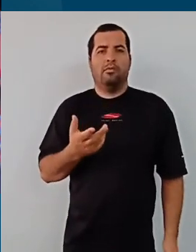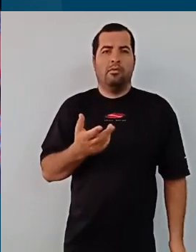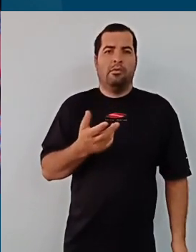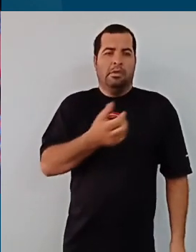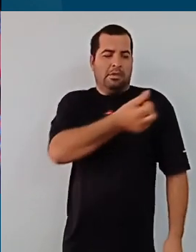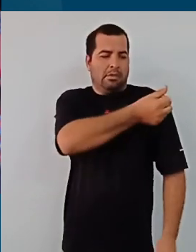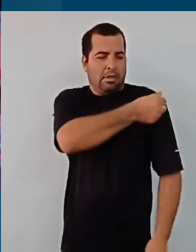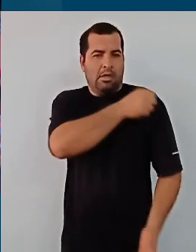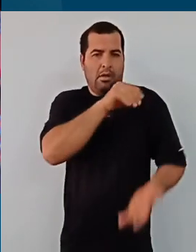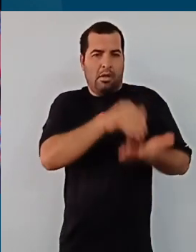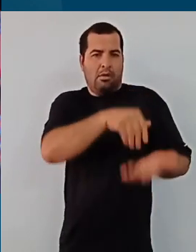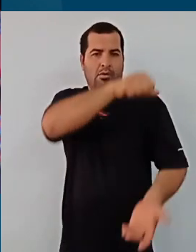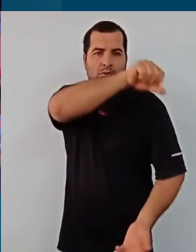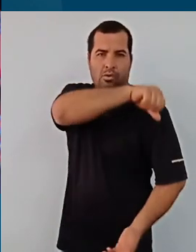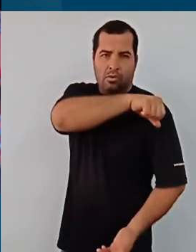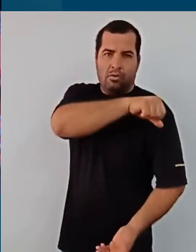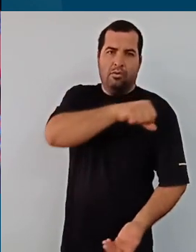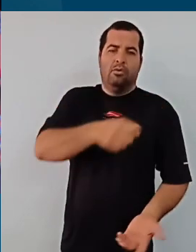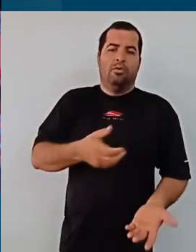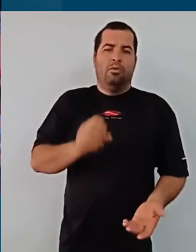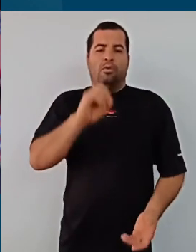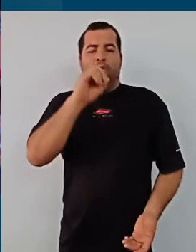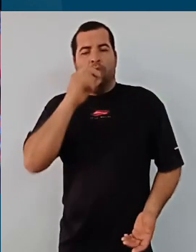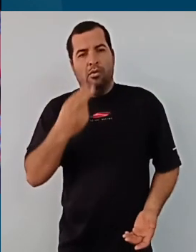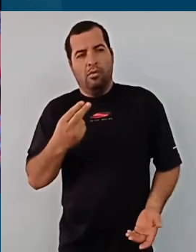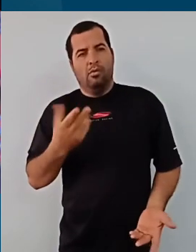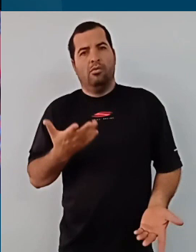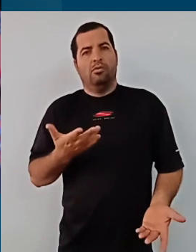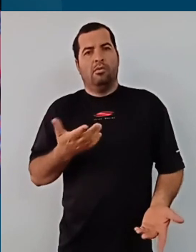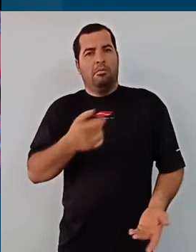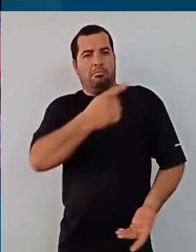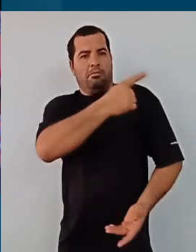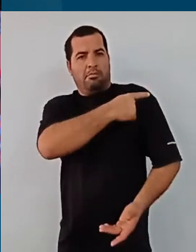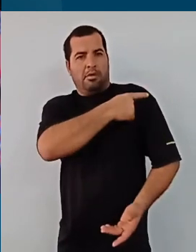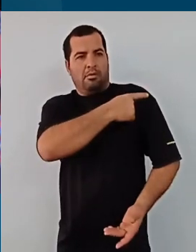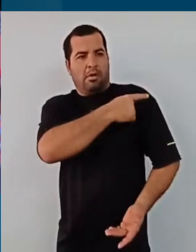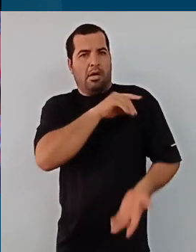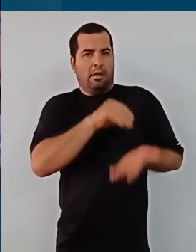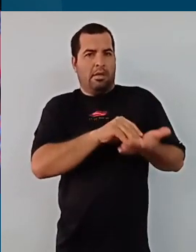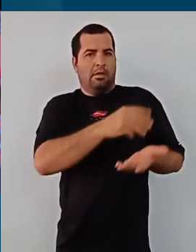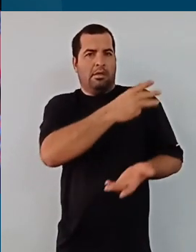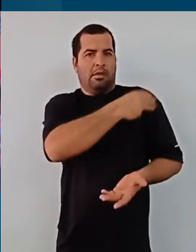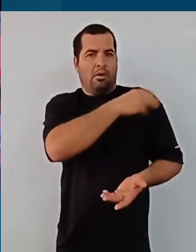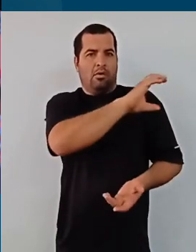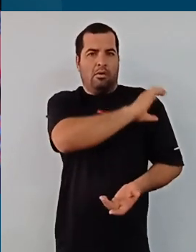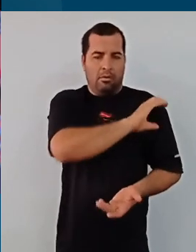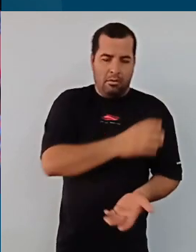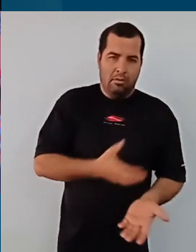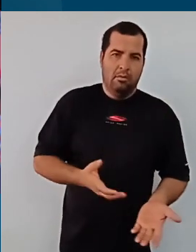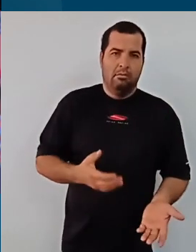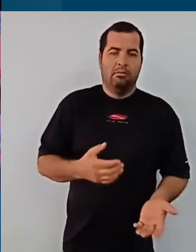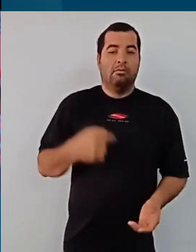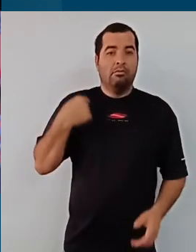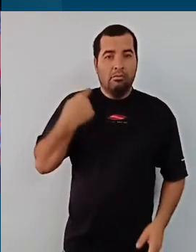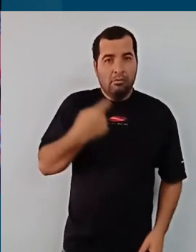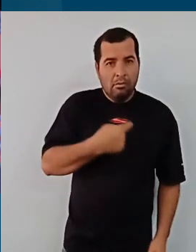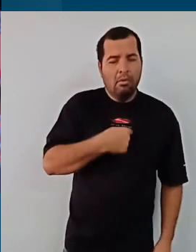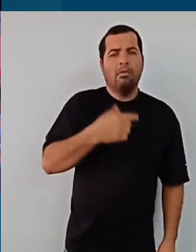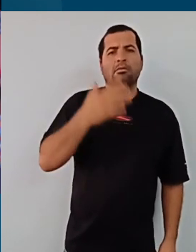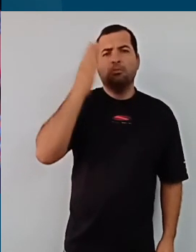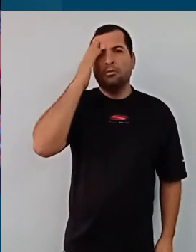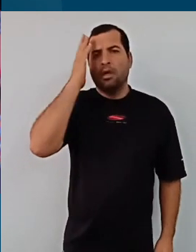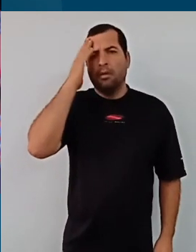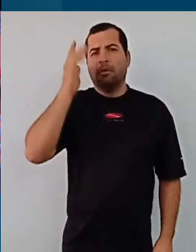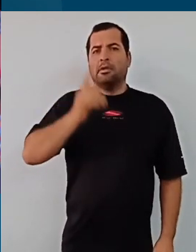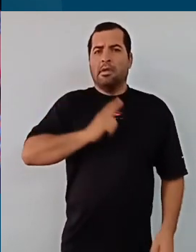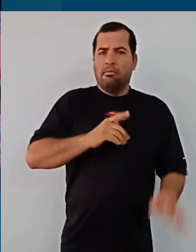do 6º ao 9º, ou do 1º ao 3º ano do ensino médio, a gente tem plenas